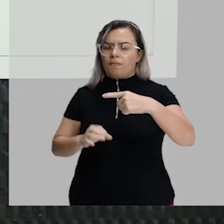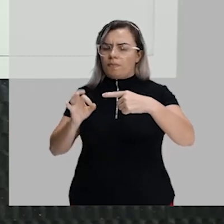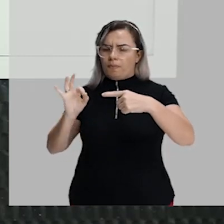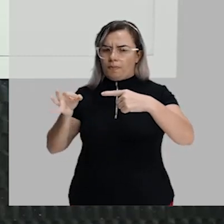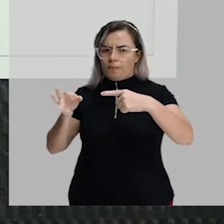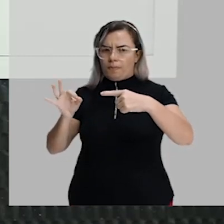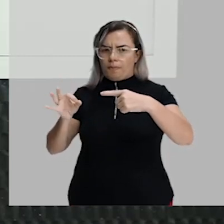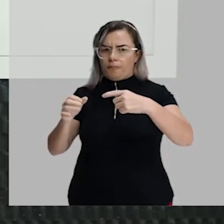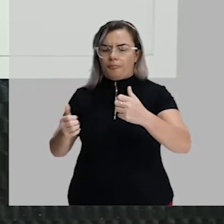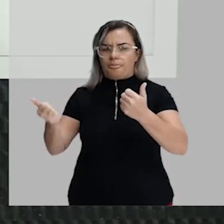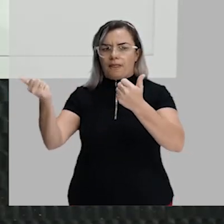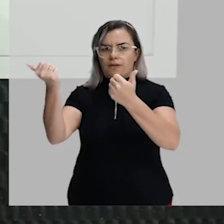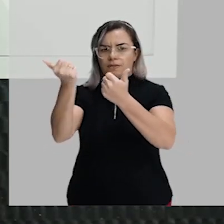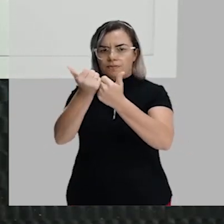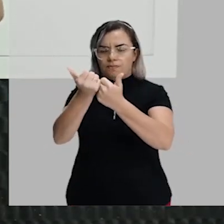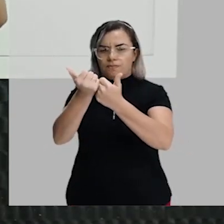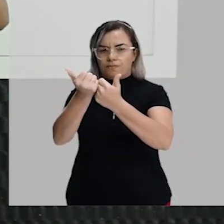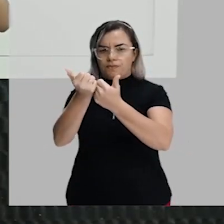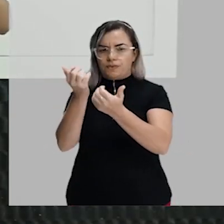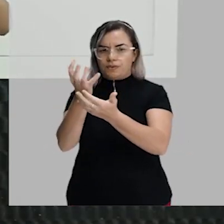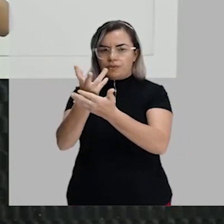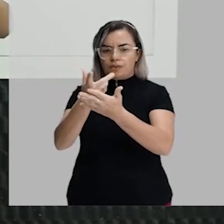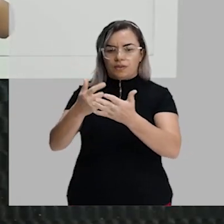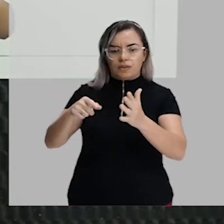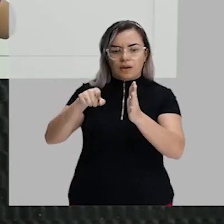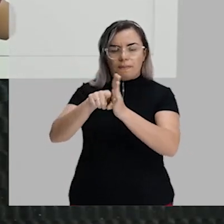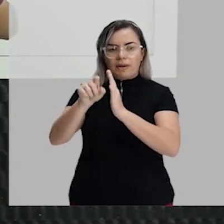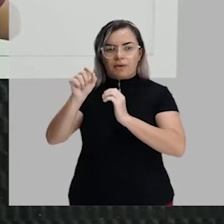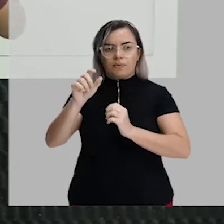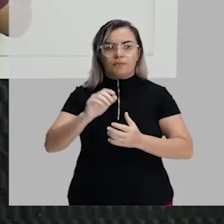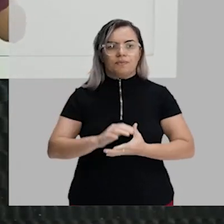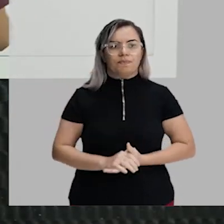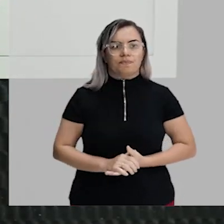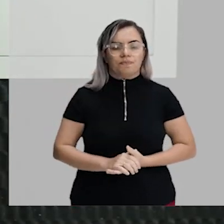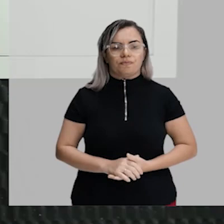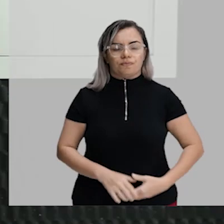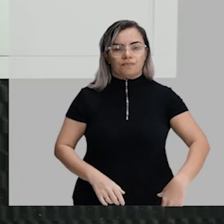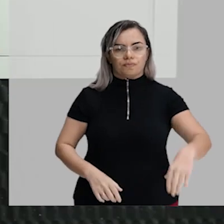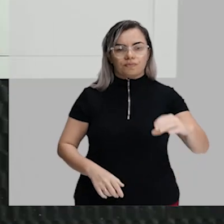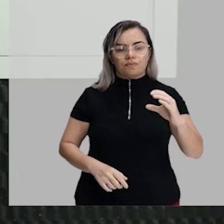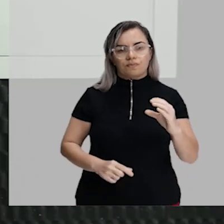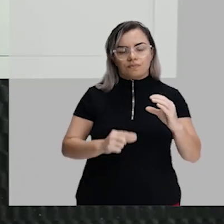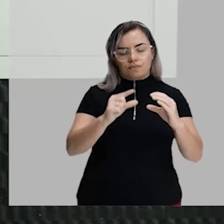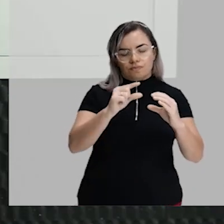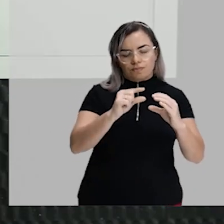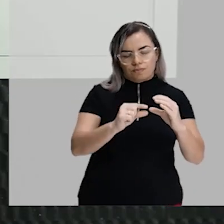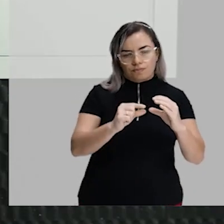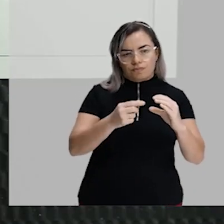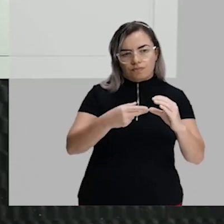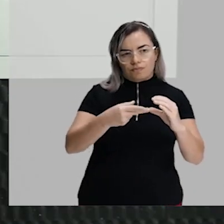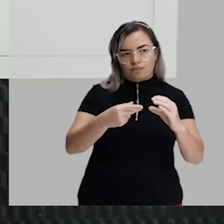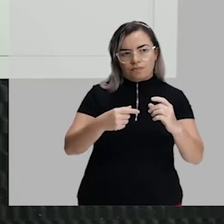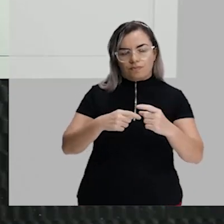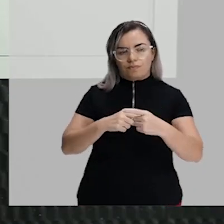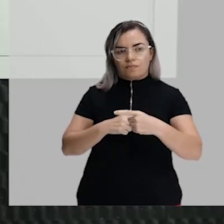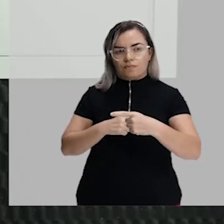certo? Substituindo os dados, nós temos o seguinte. A quantidade de calor